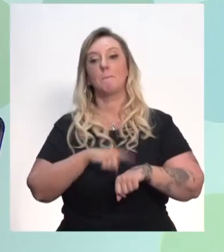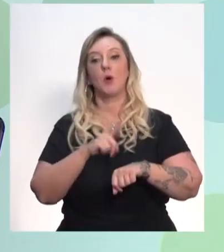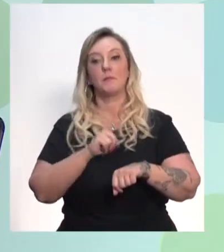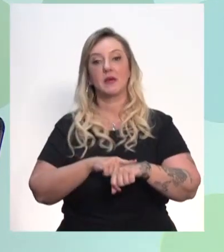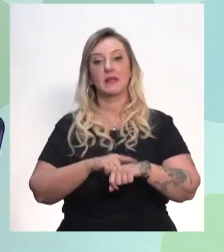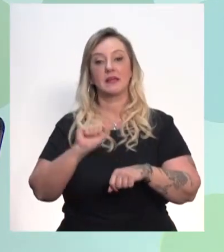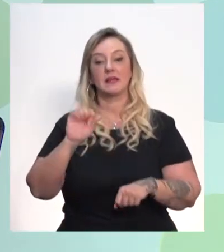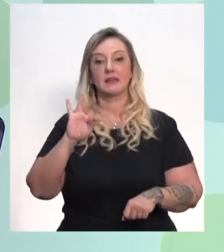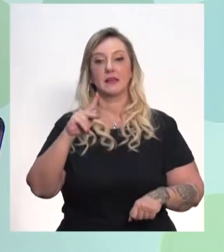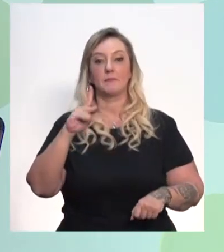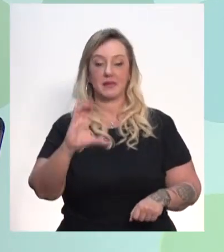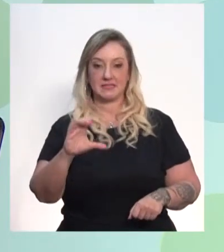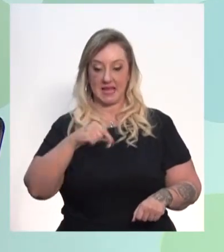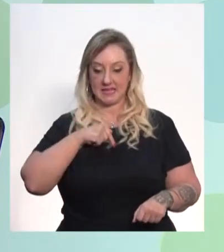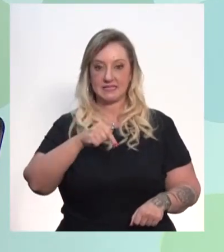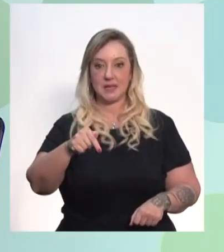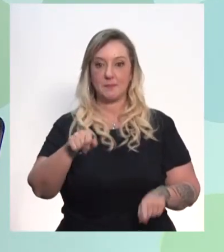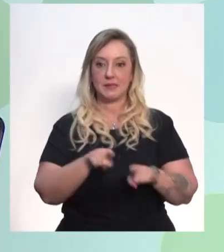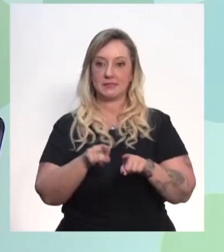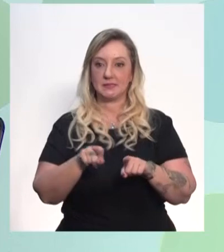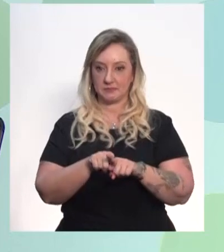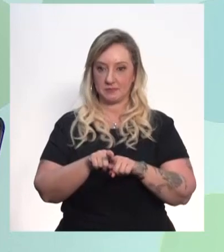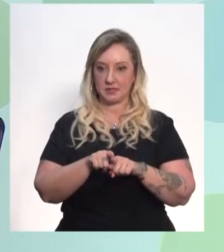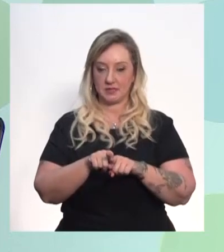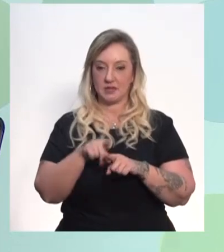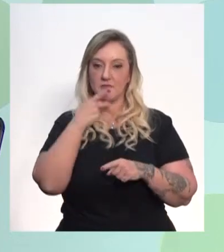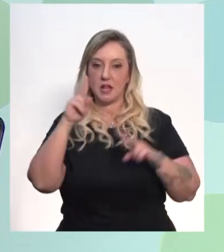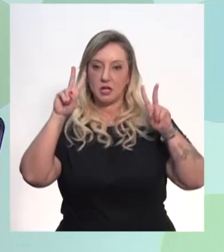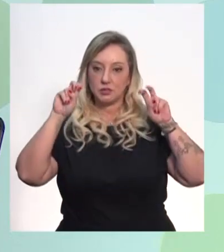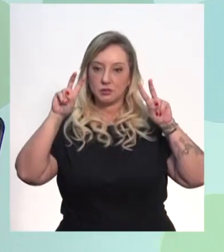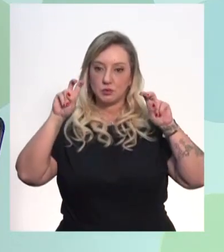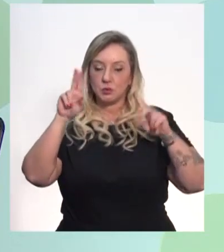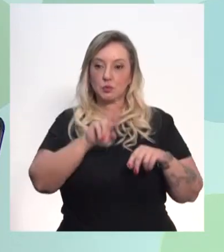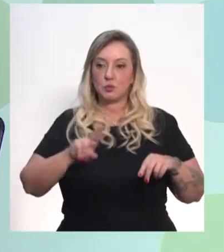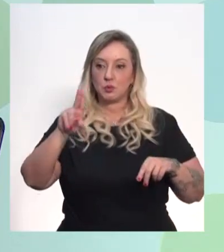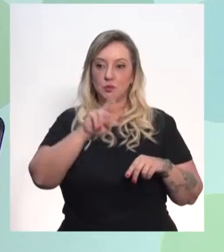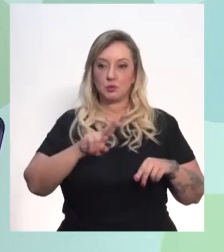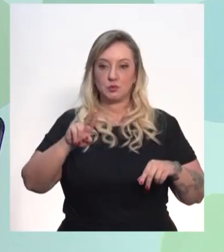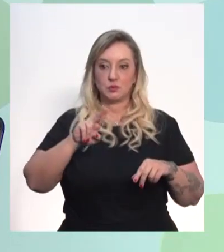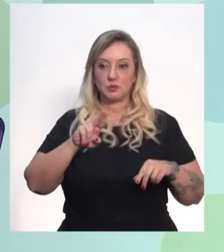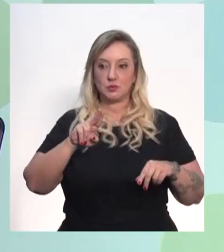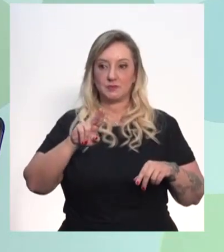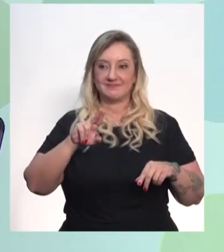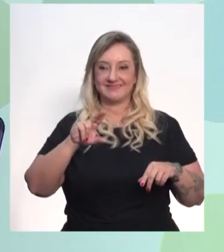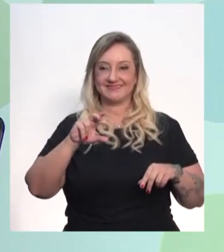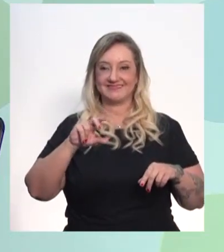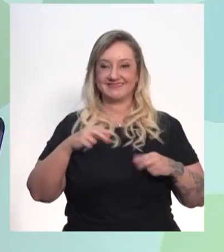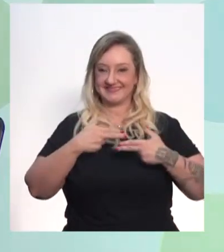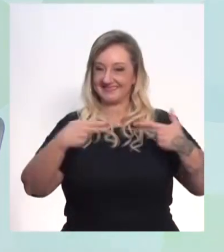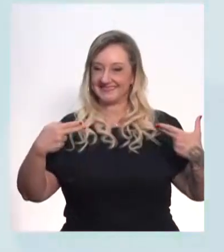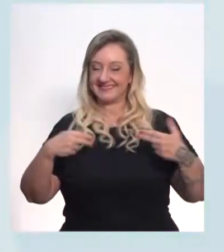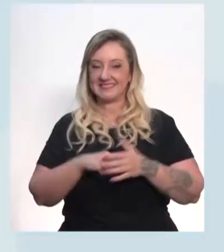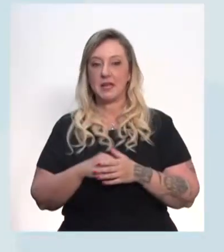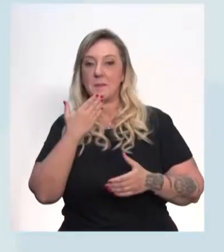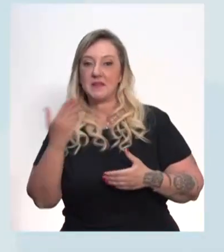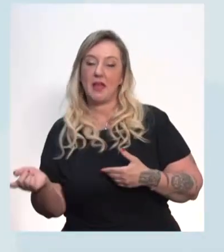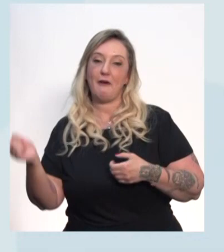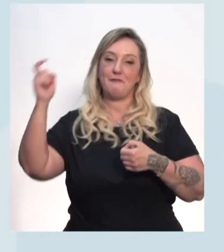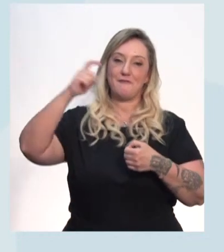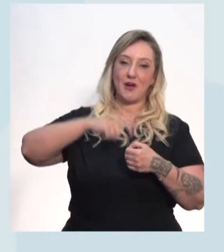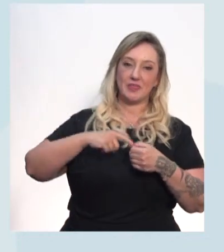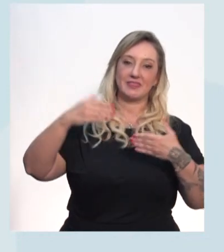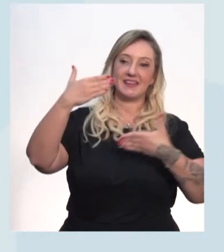Clique em Reunir Agora. Pronto, todos os participantes receberão uma